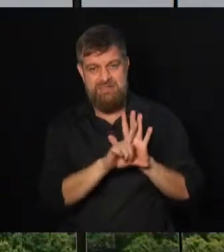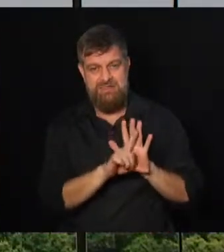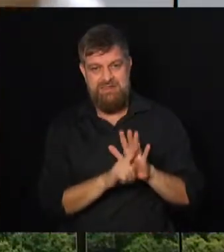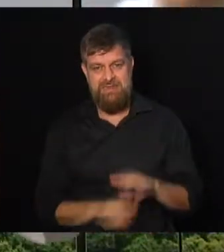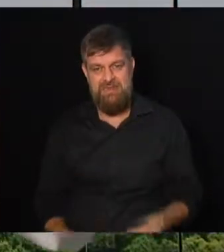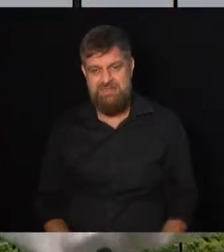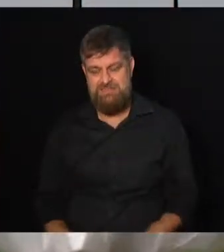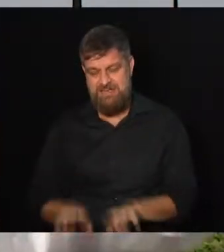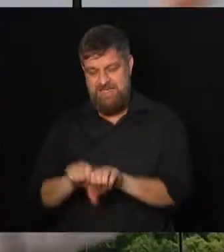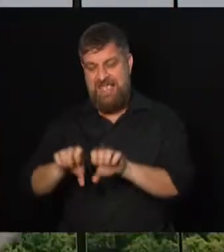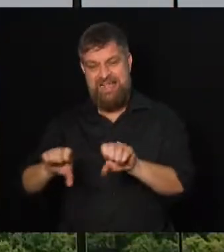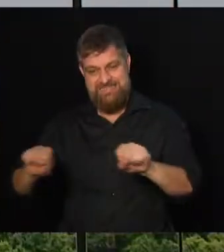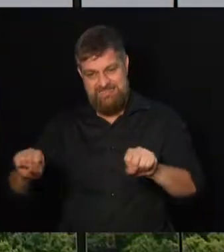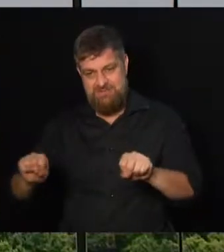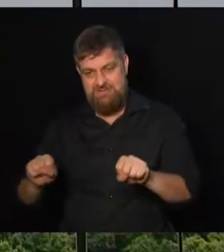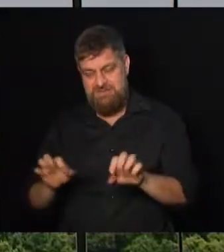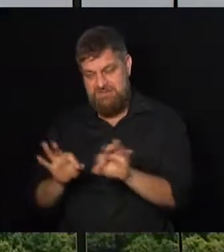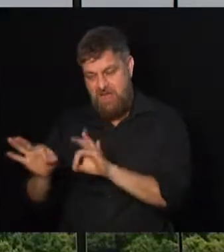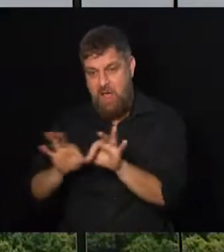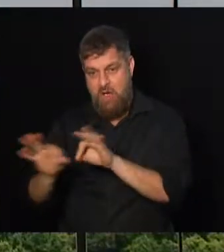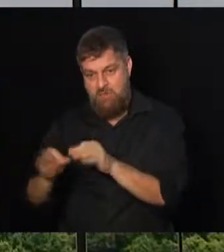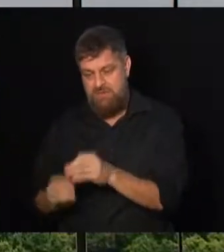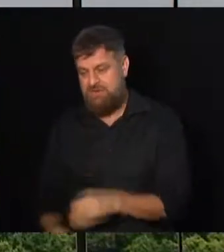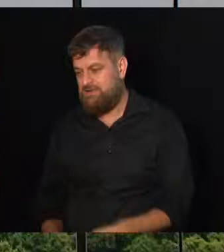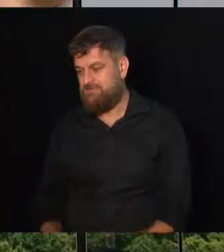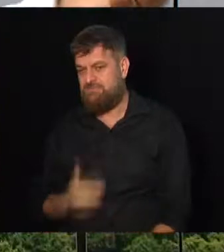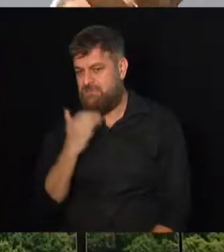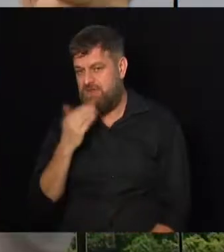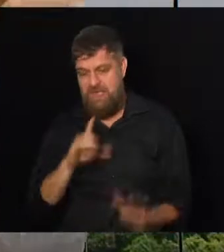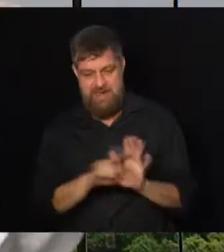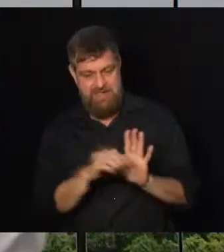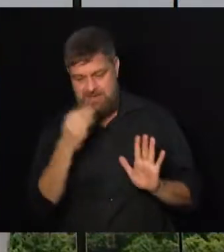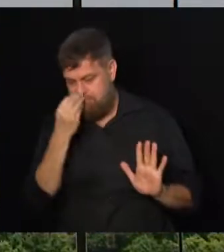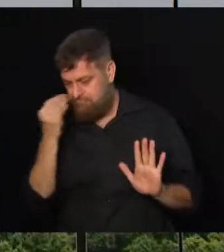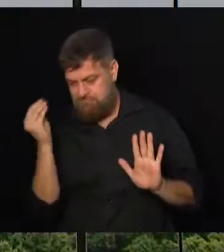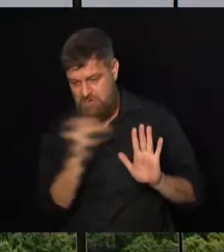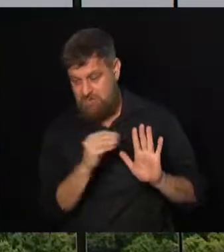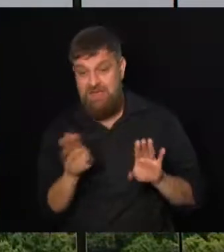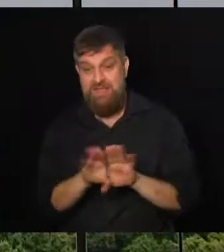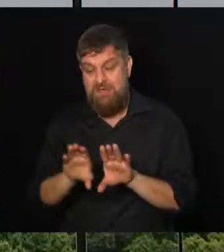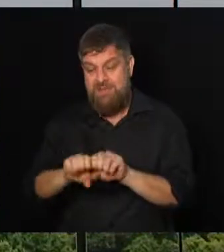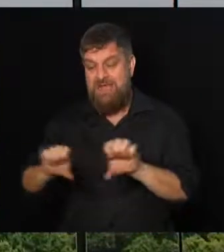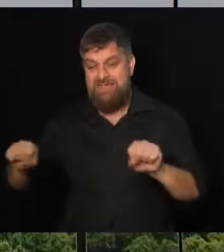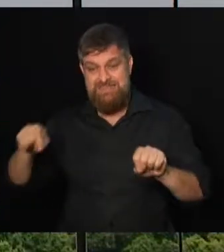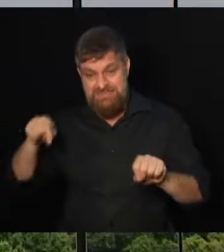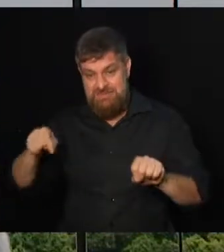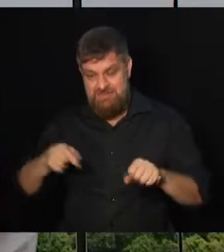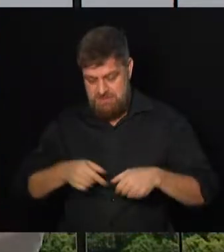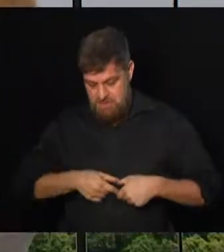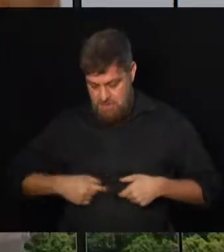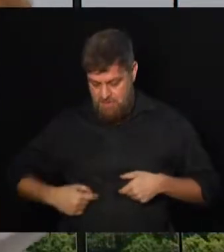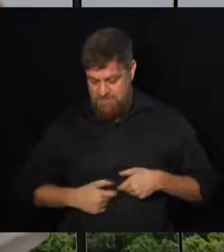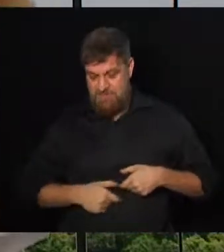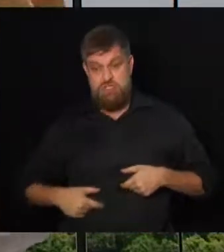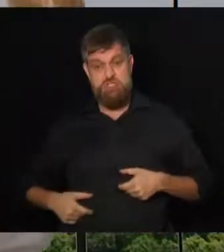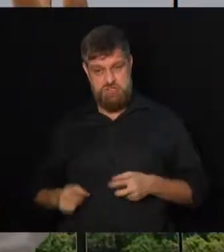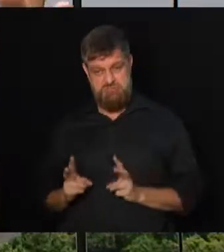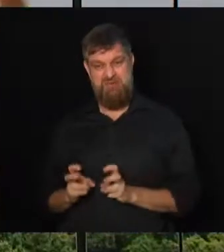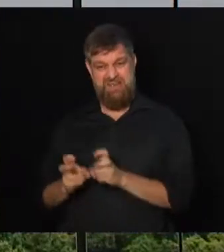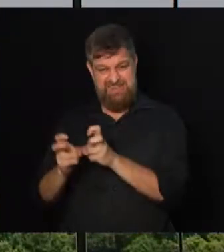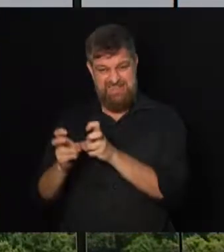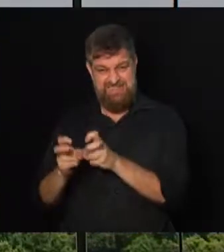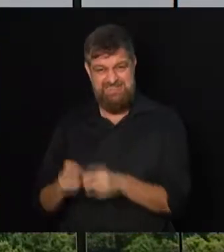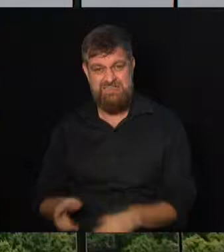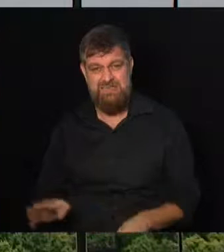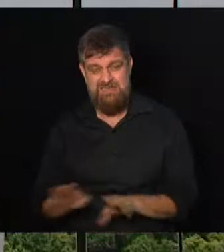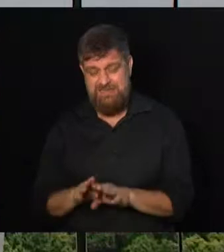feita, ninguém obedecia a lei, ninguém comia salsicha. Né? Porque a salsicha dá câncer de intestino. Né? Mas